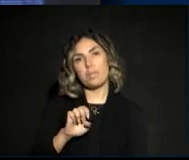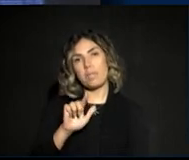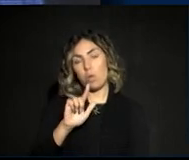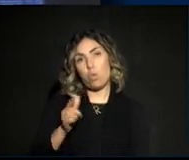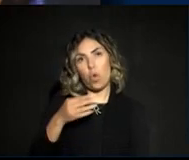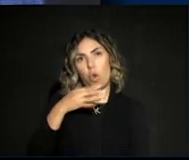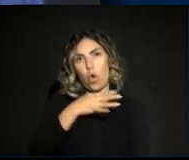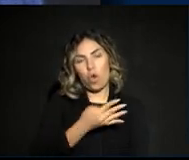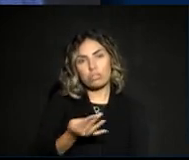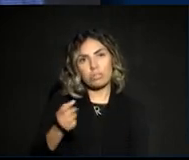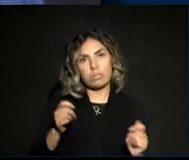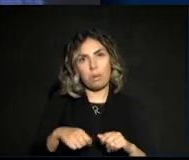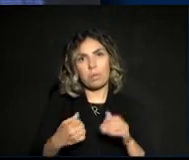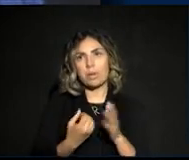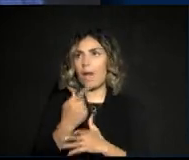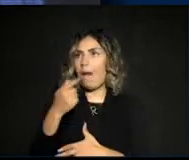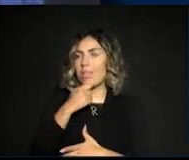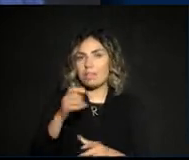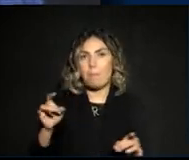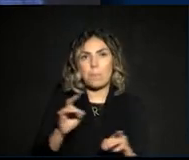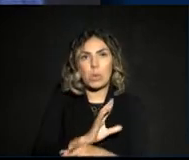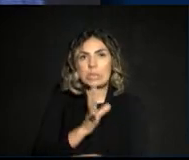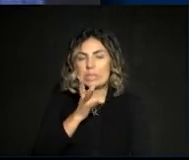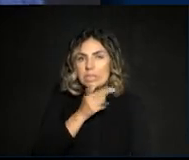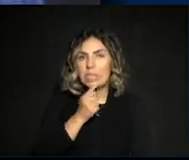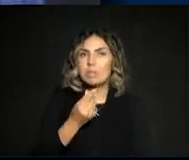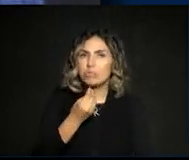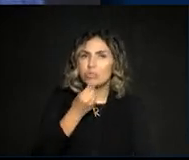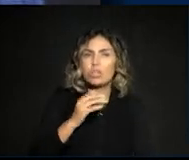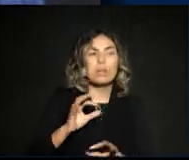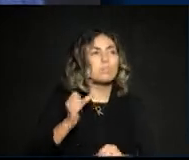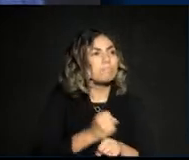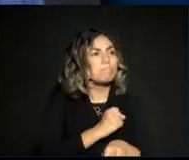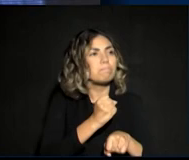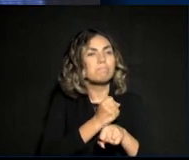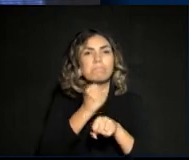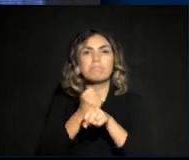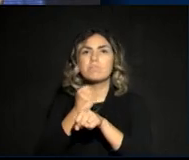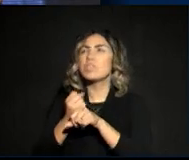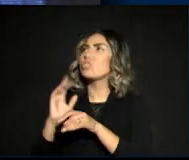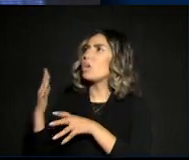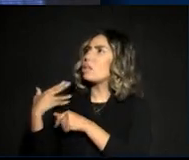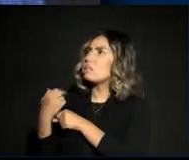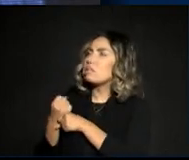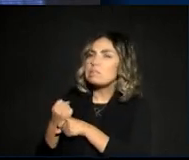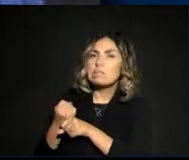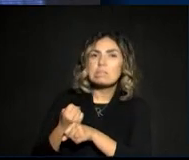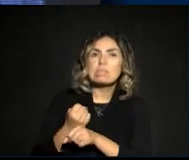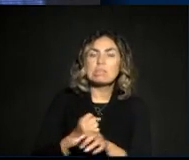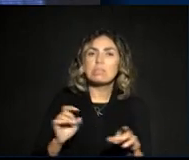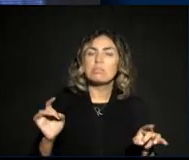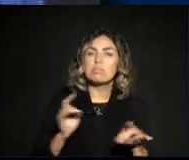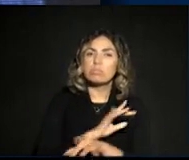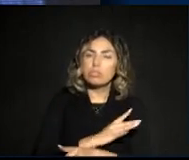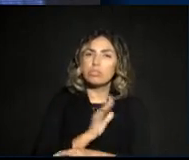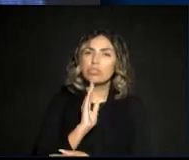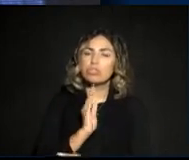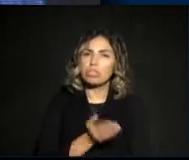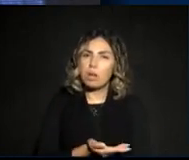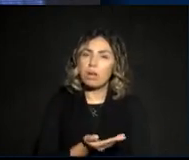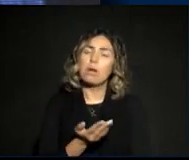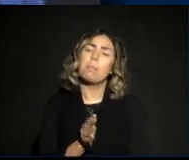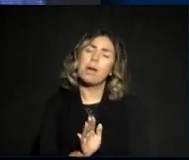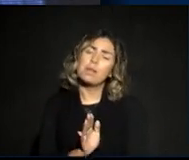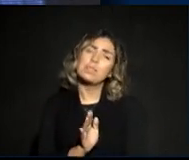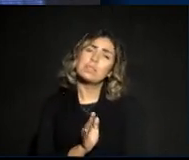terminar não faz sentido Rodoanel não tá acabando quanto das obras vi décadas a gente concluiu no ministério da estrutura